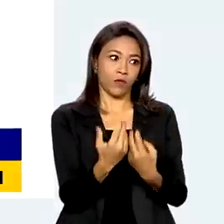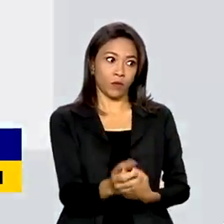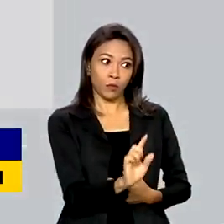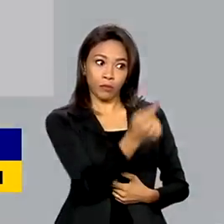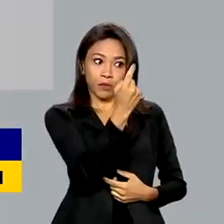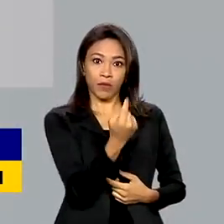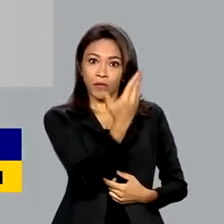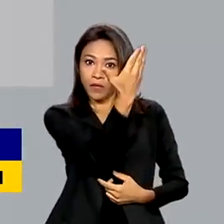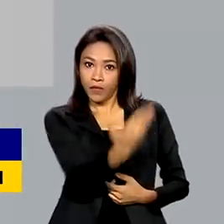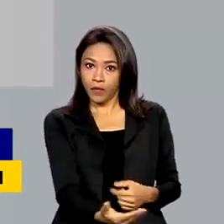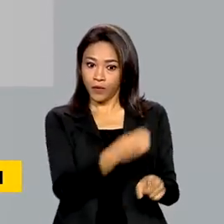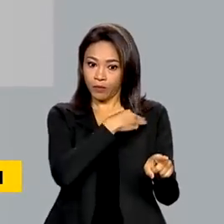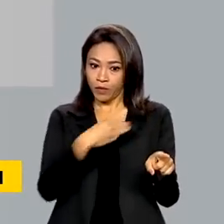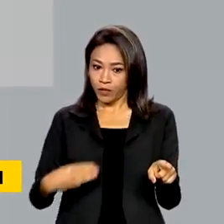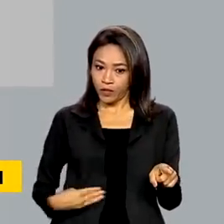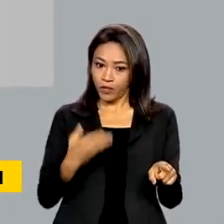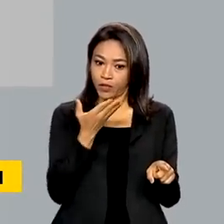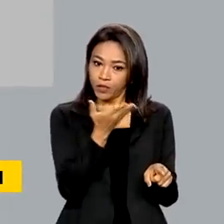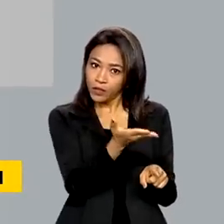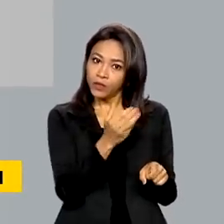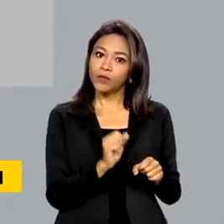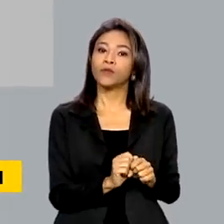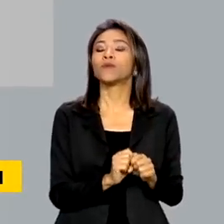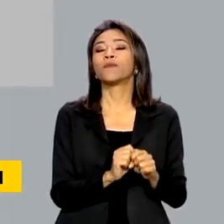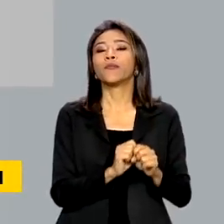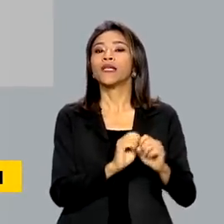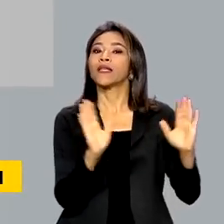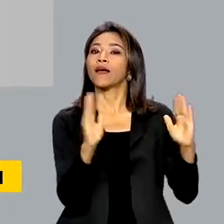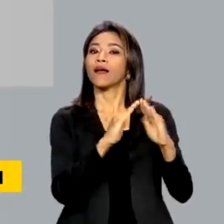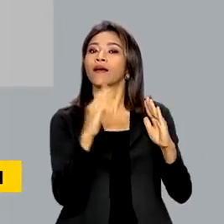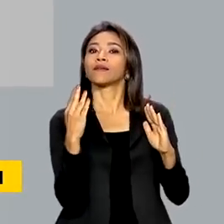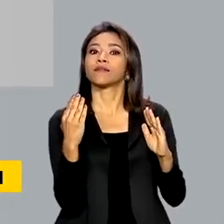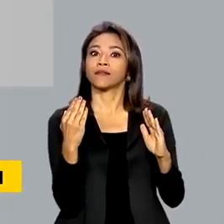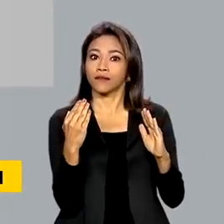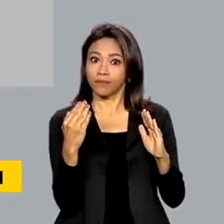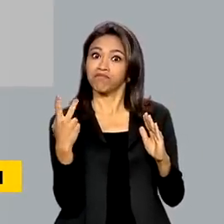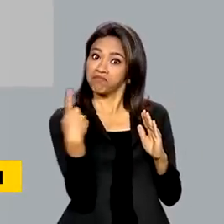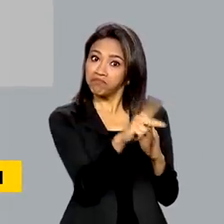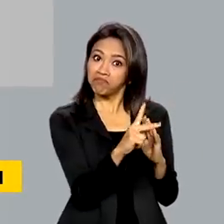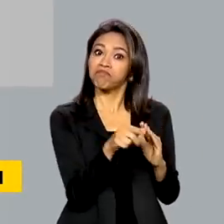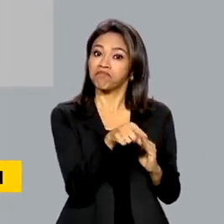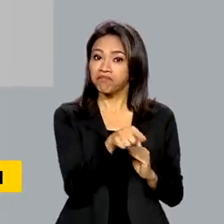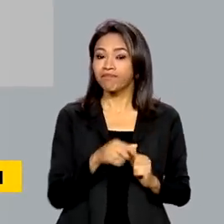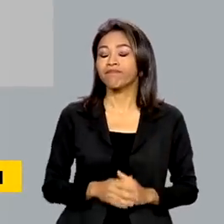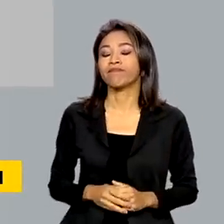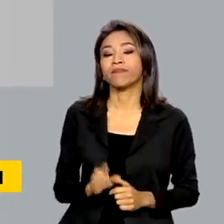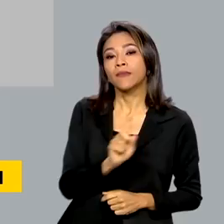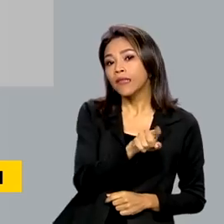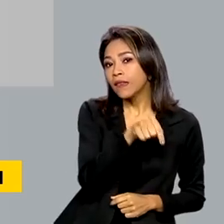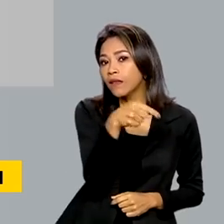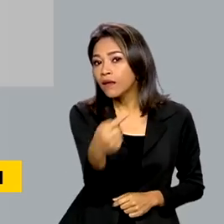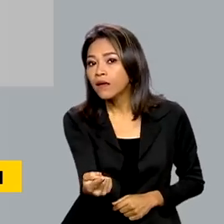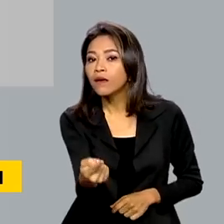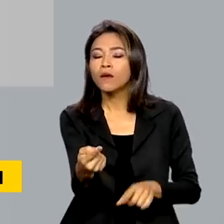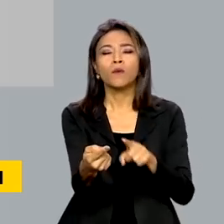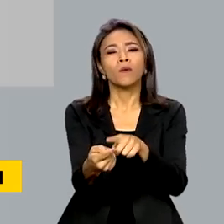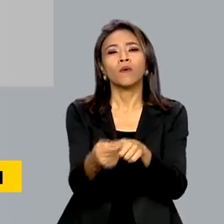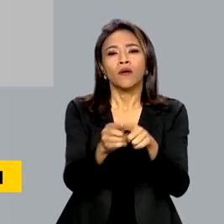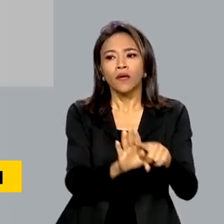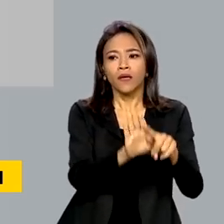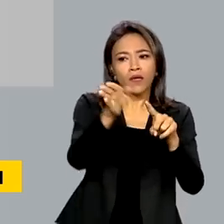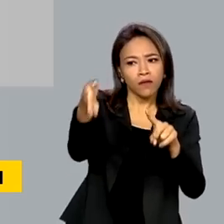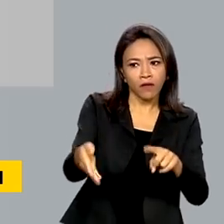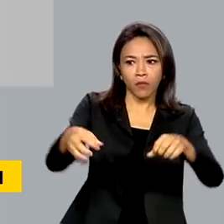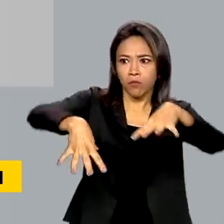primeiro-ministro britânico, Rishi Sunak, na residência oficial do primeiro-ministro. Em seguida, ele vai para o Palácio